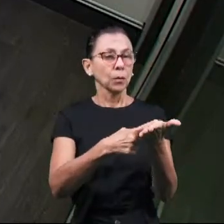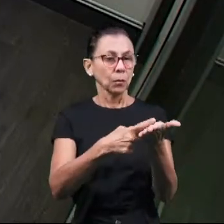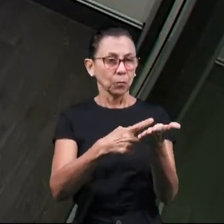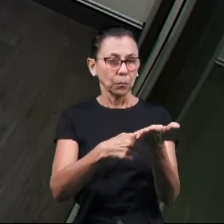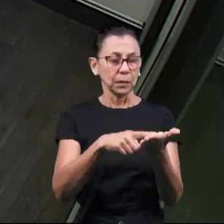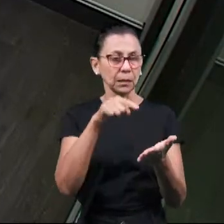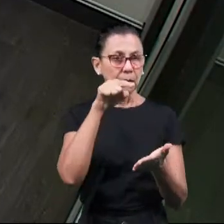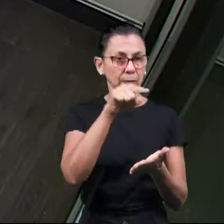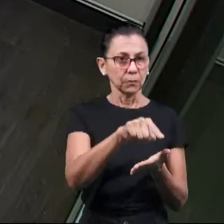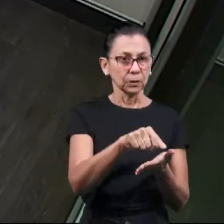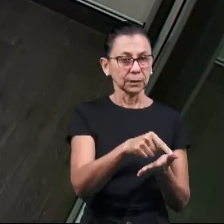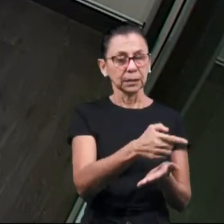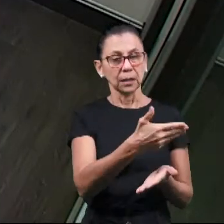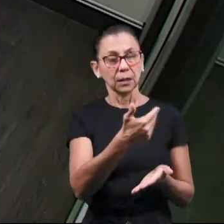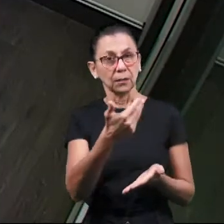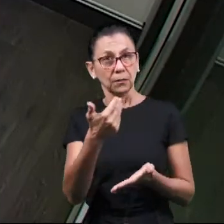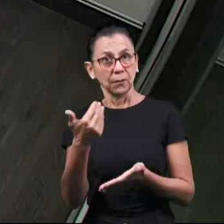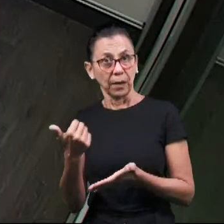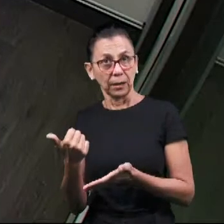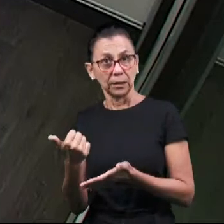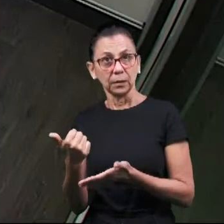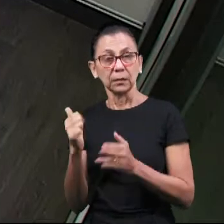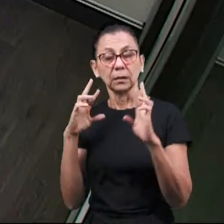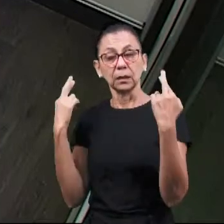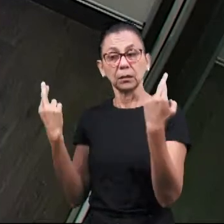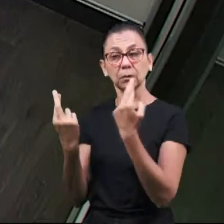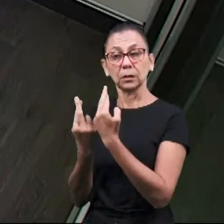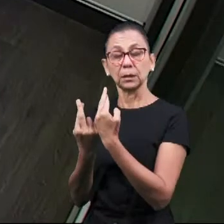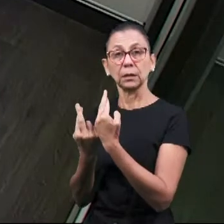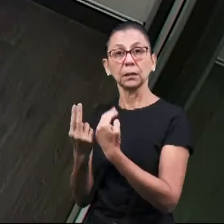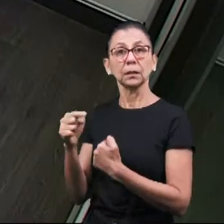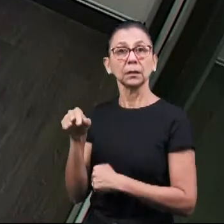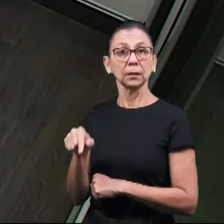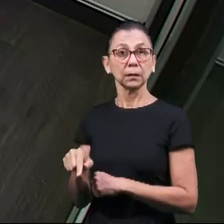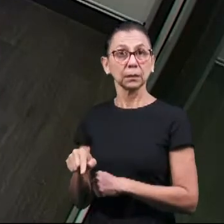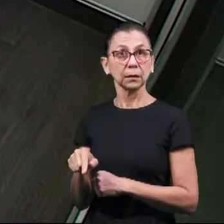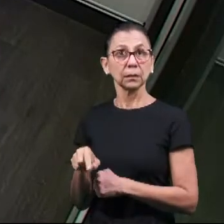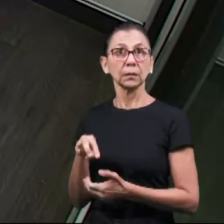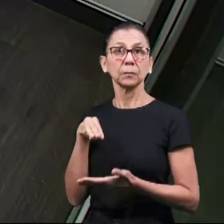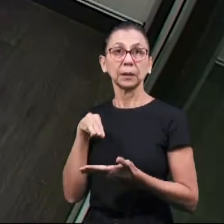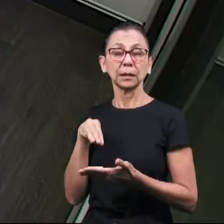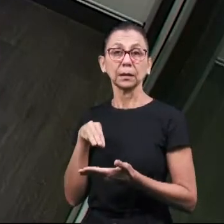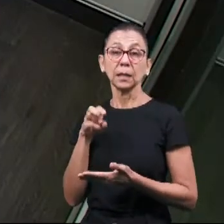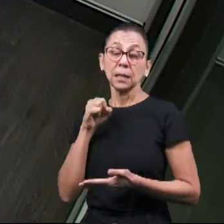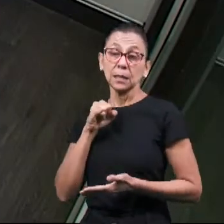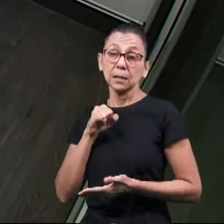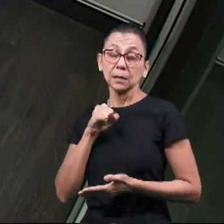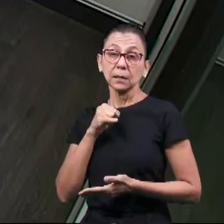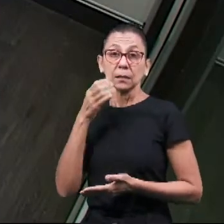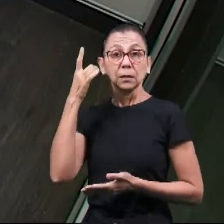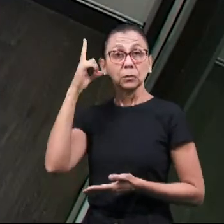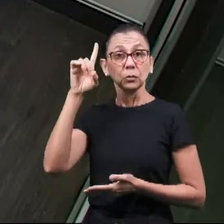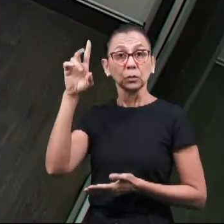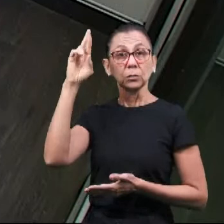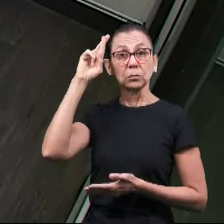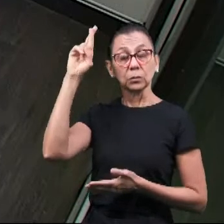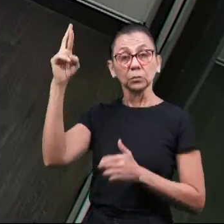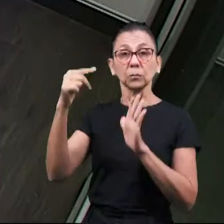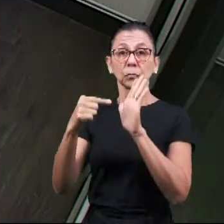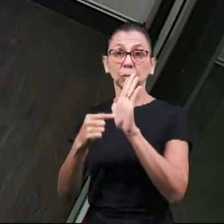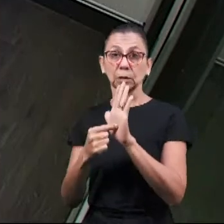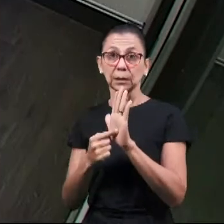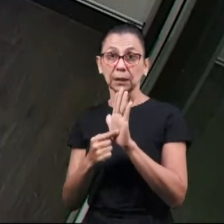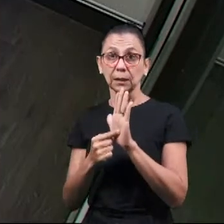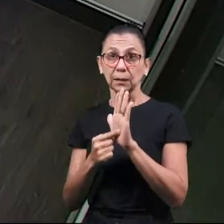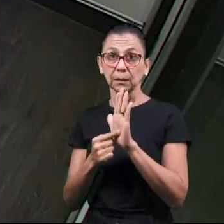esposa, e se um dia o Senhor revelar pra você voltar pra lá, pra sua igreja, te levar sua esposa, você me